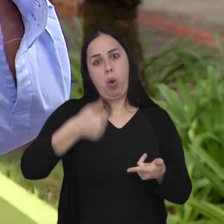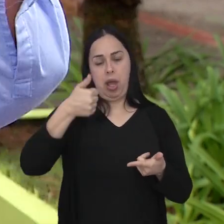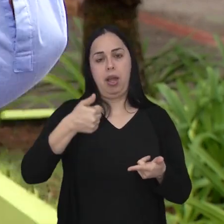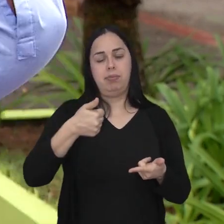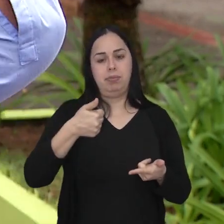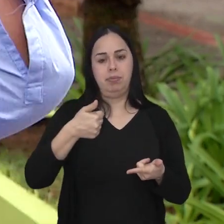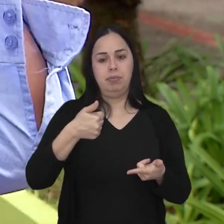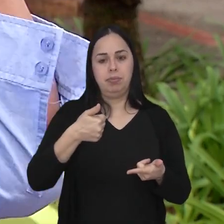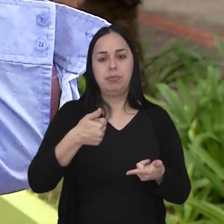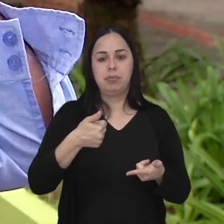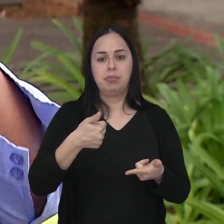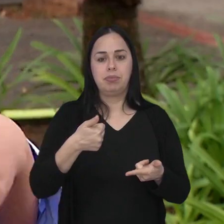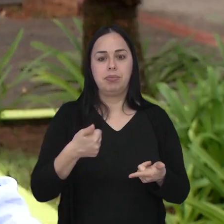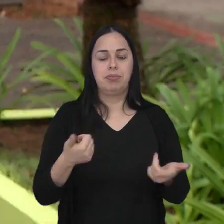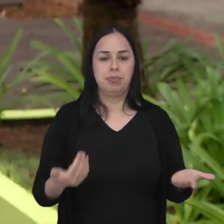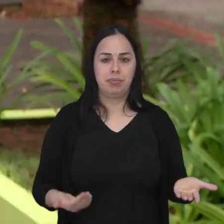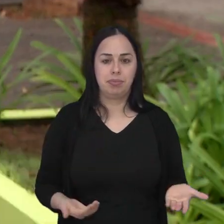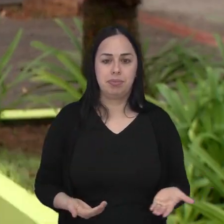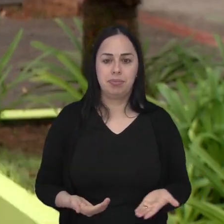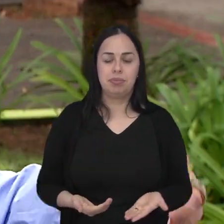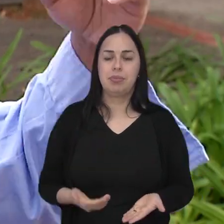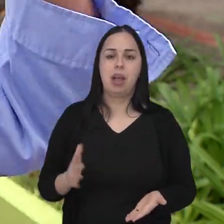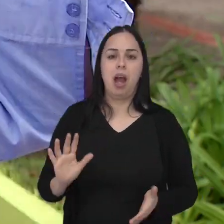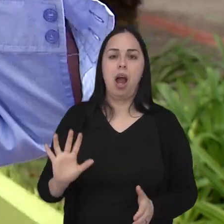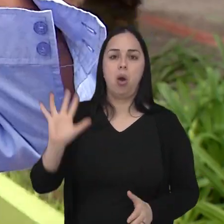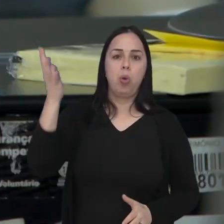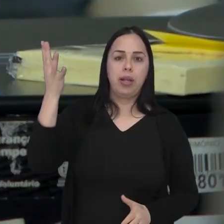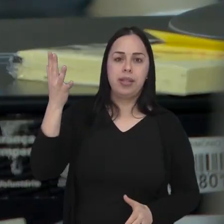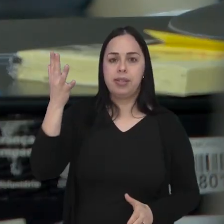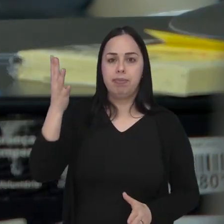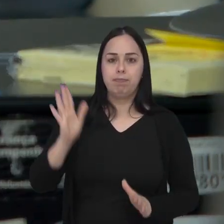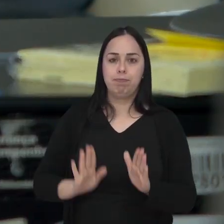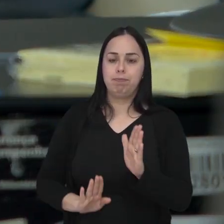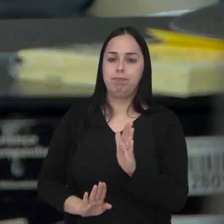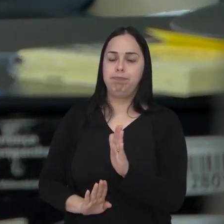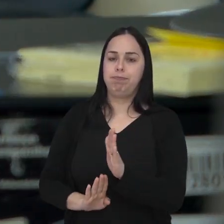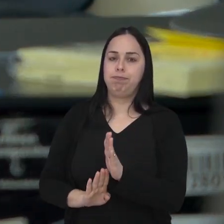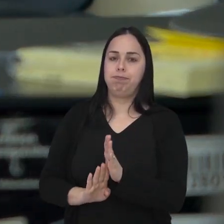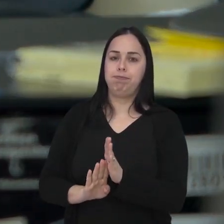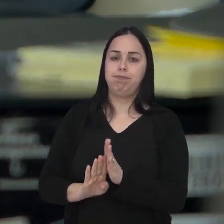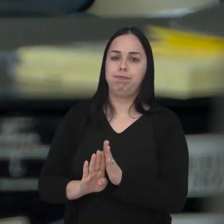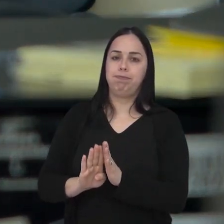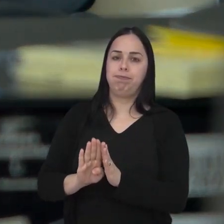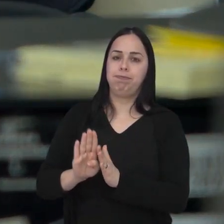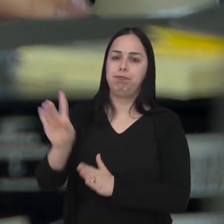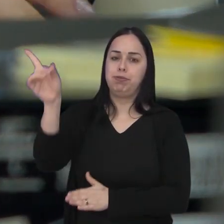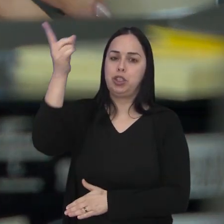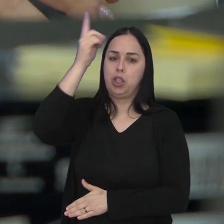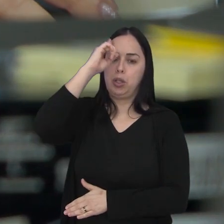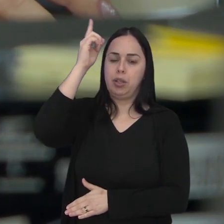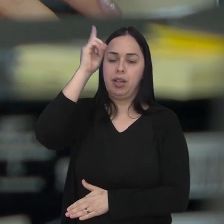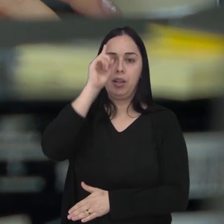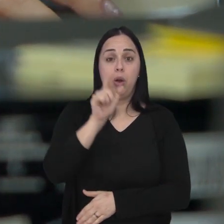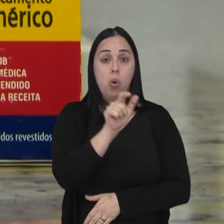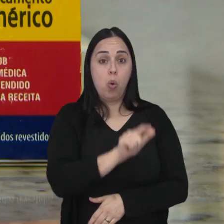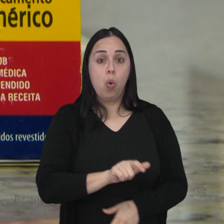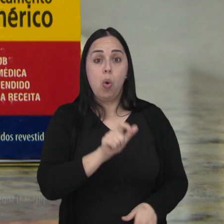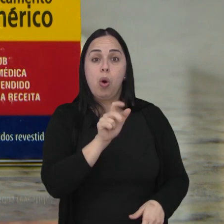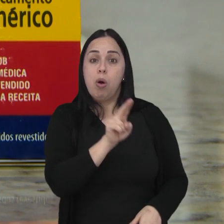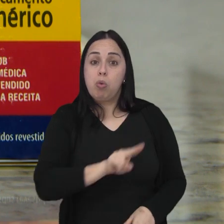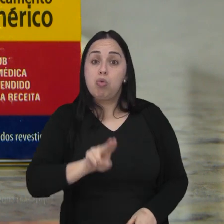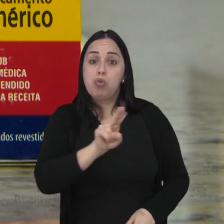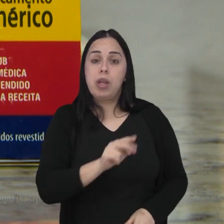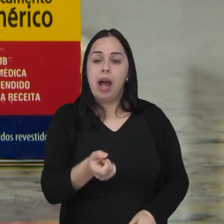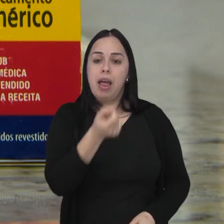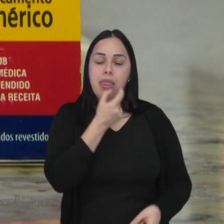preciso melhorar dessa situação que eu me encontro, né? Essa realidade é cada vez mais presente no dia a dia. O